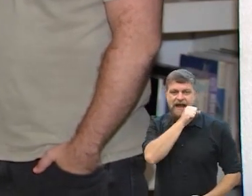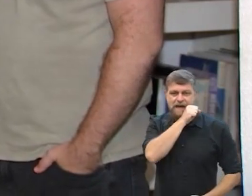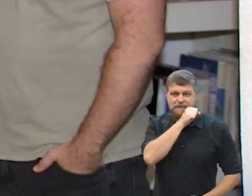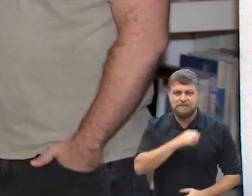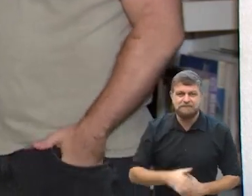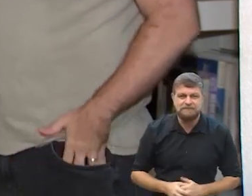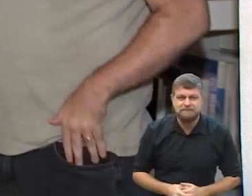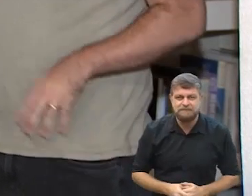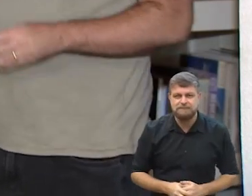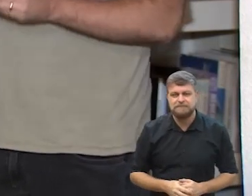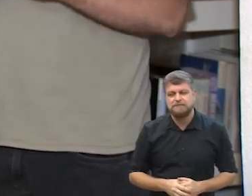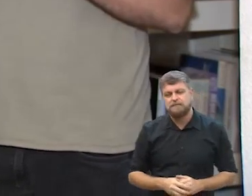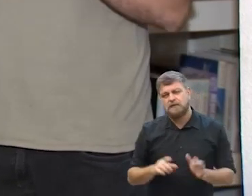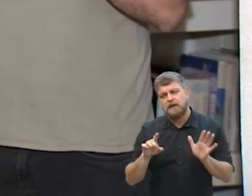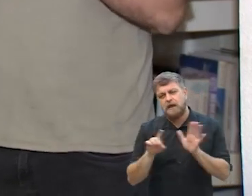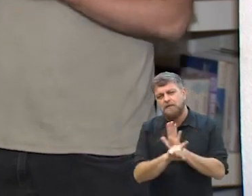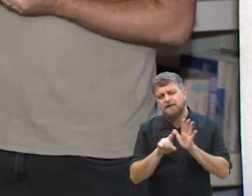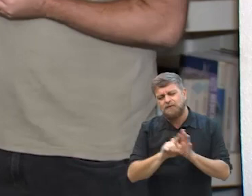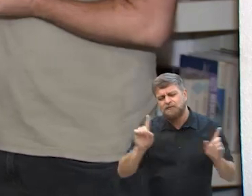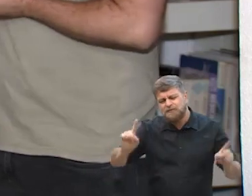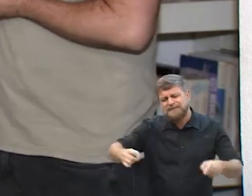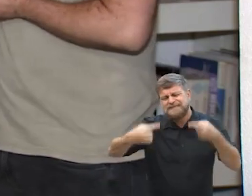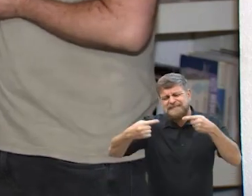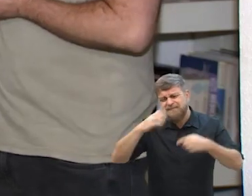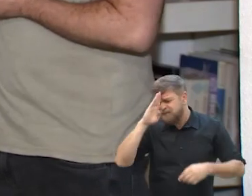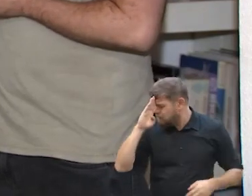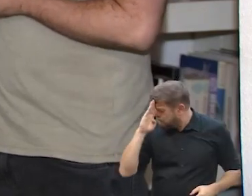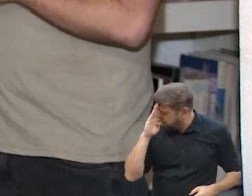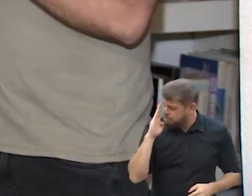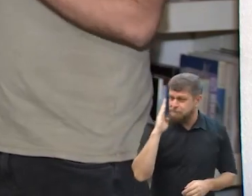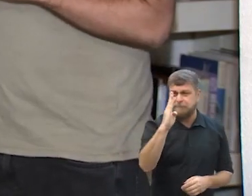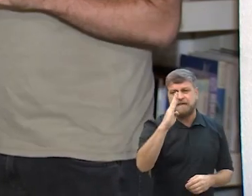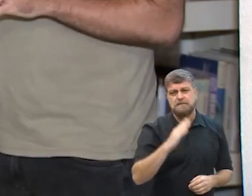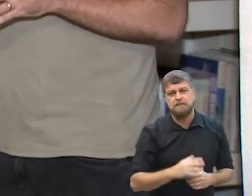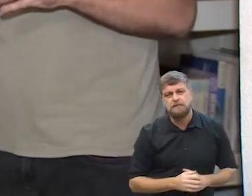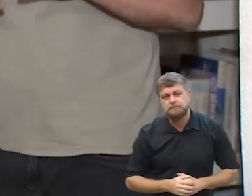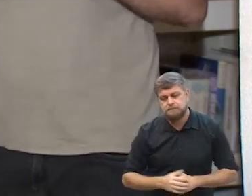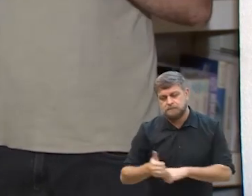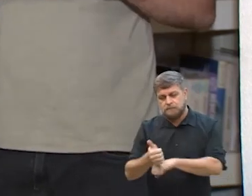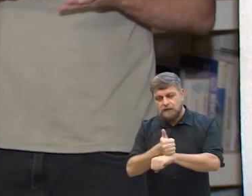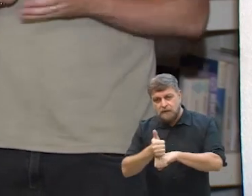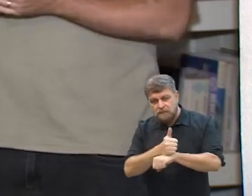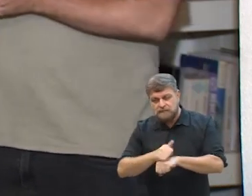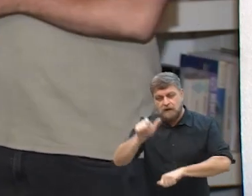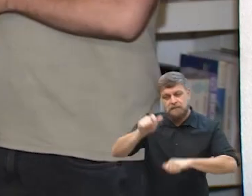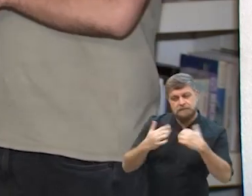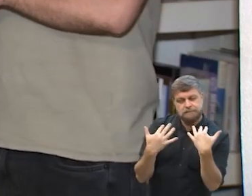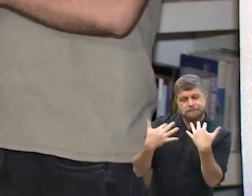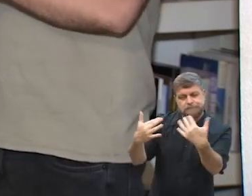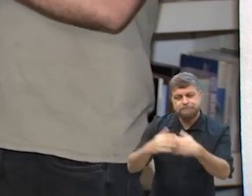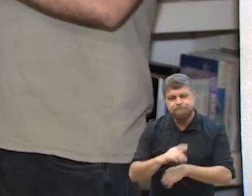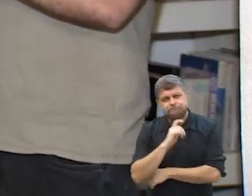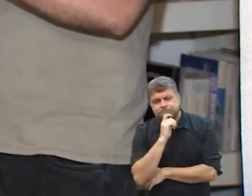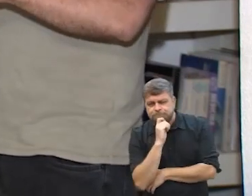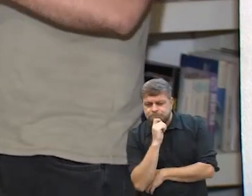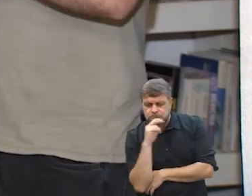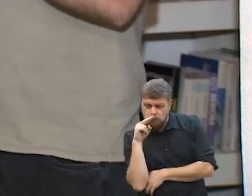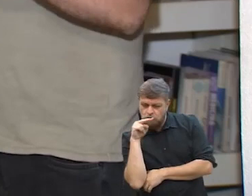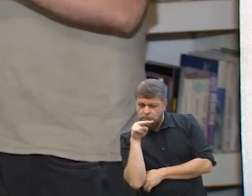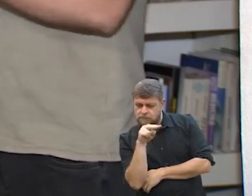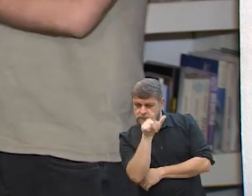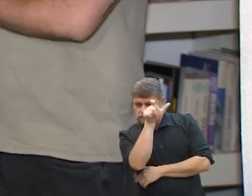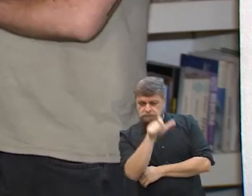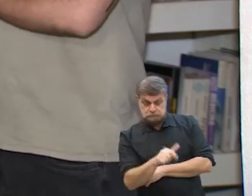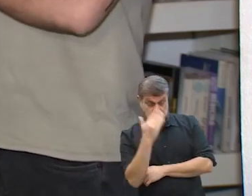mais fácil. Quais os principais desafios dessa profissão? O pessoal que está em casa, puxa vida, tô vendo o